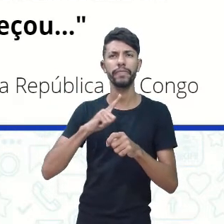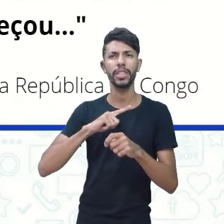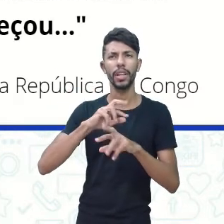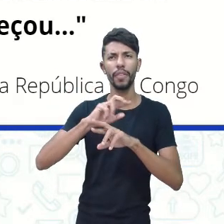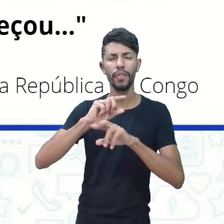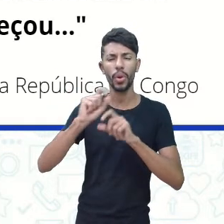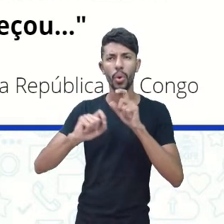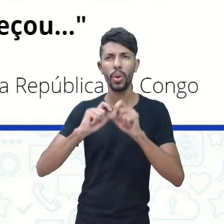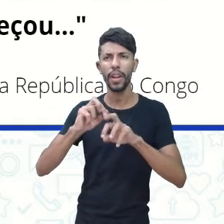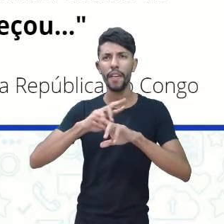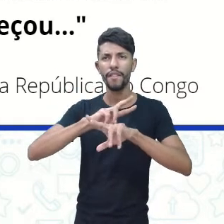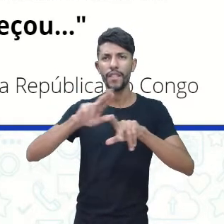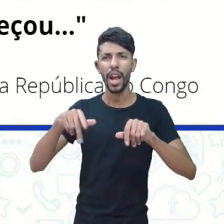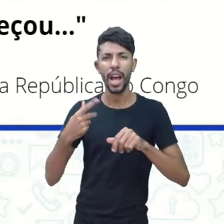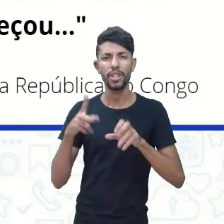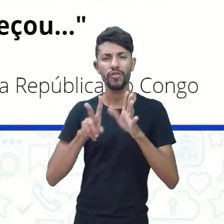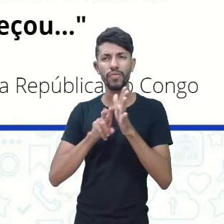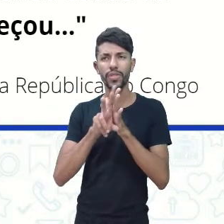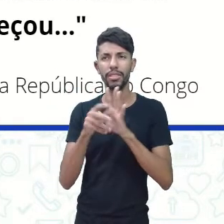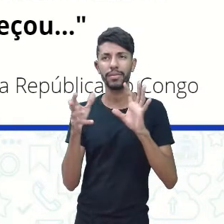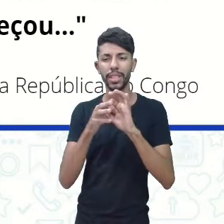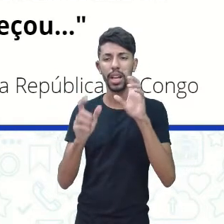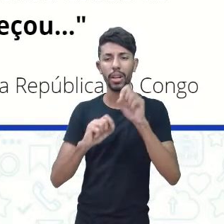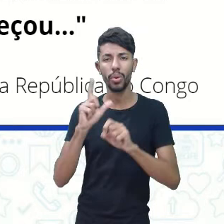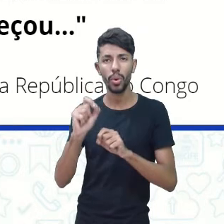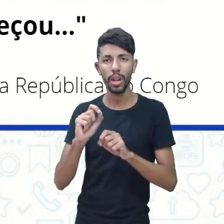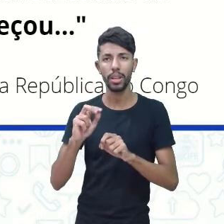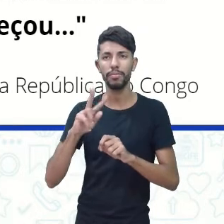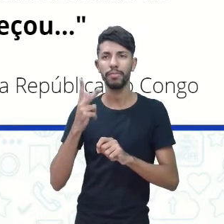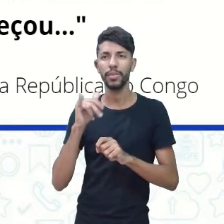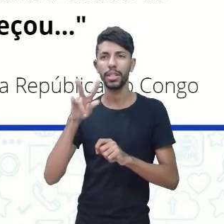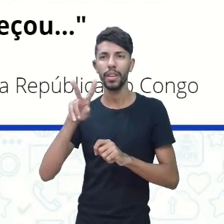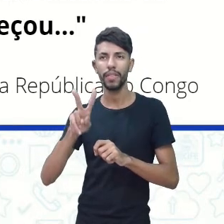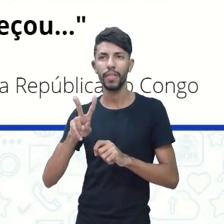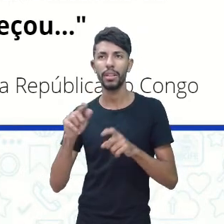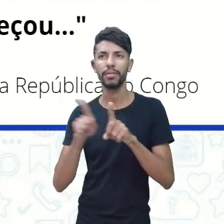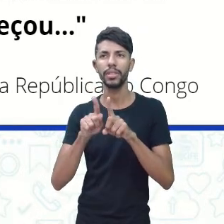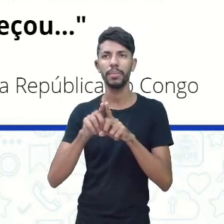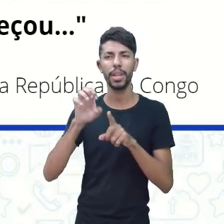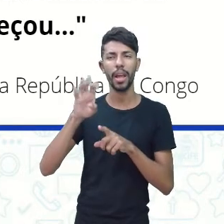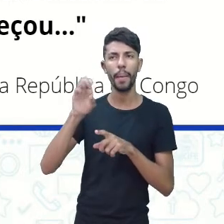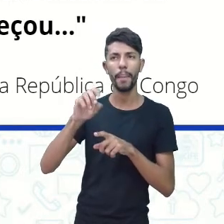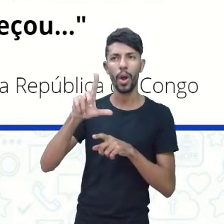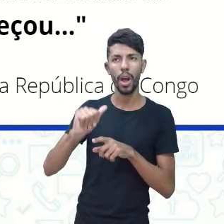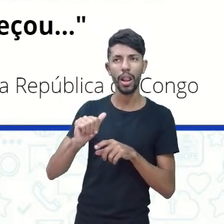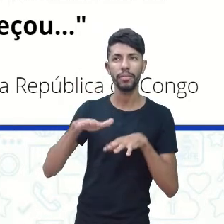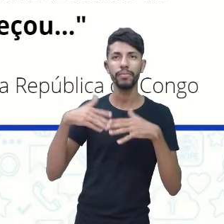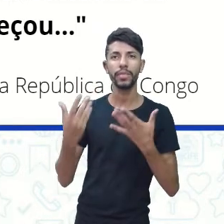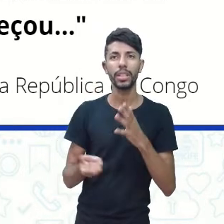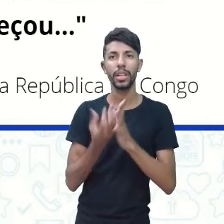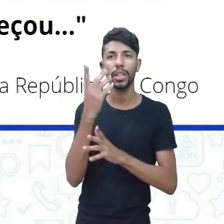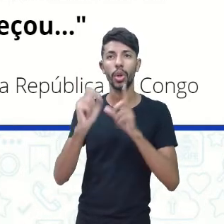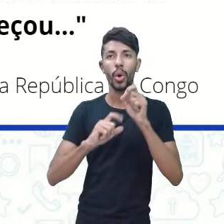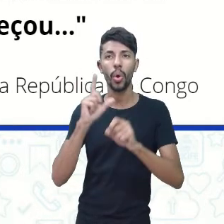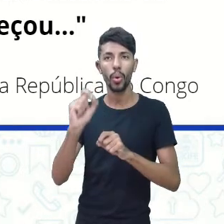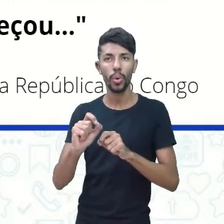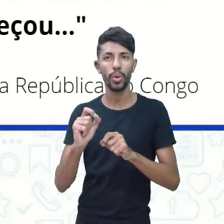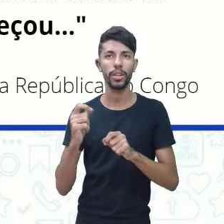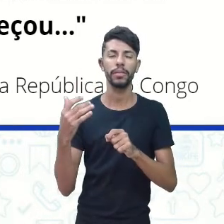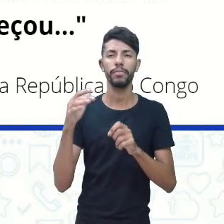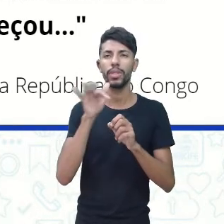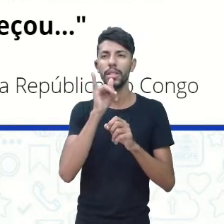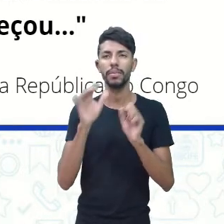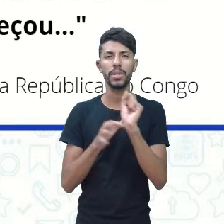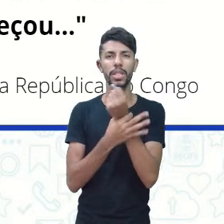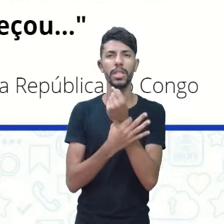com isso criaram uma rede de segurança sanitária muito forte. A África fechou todas as